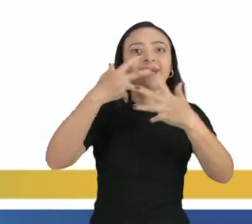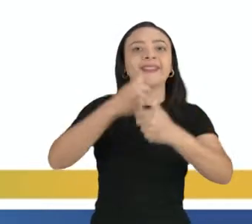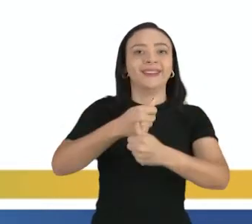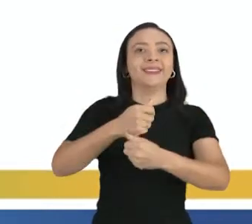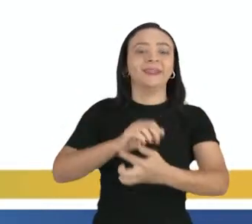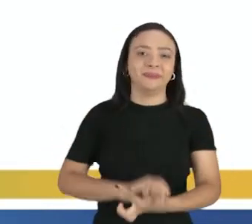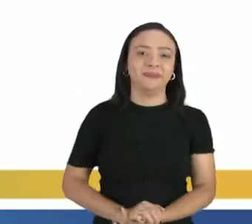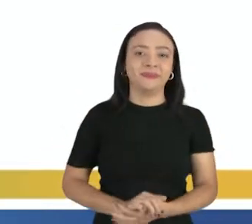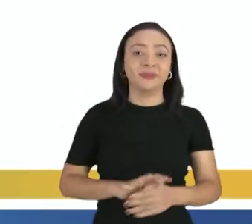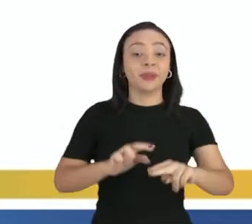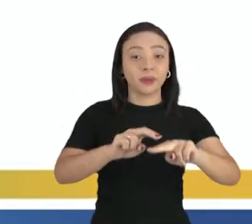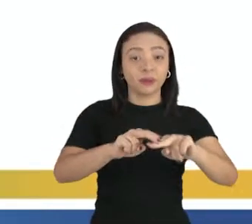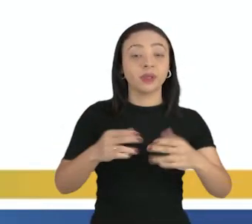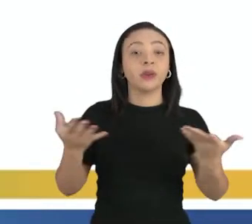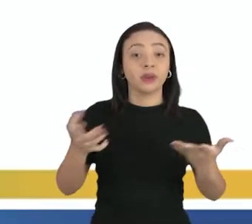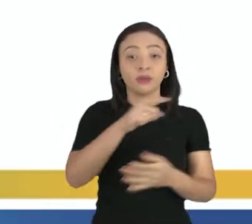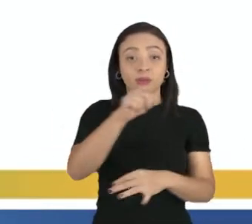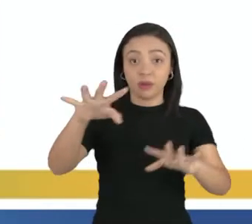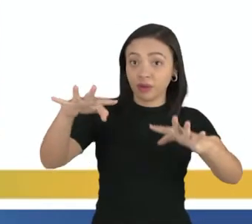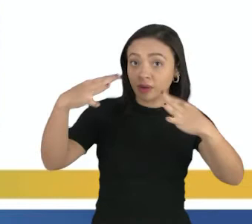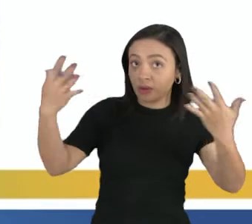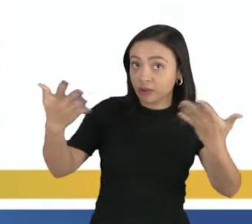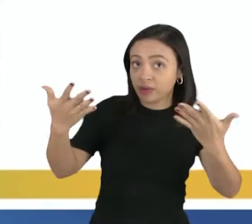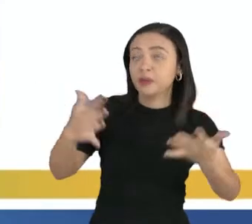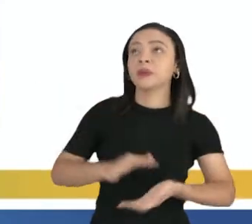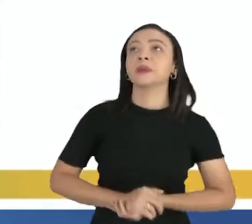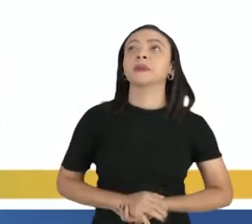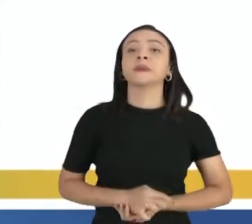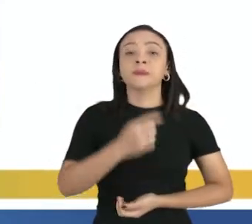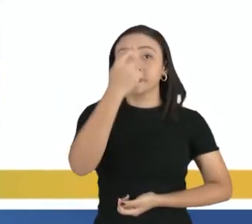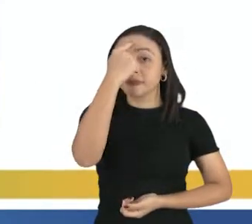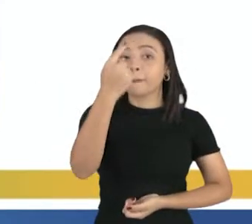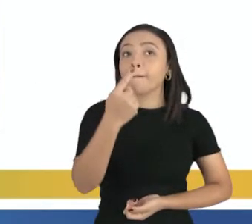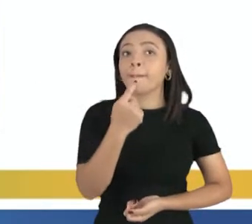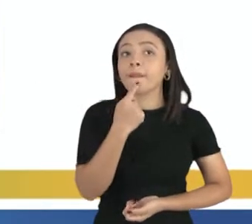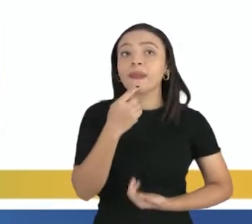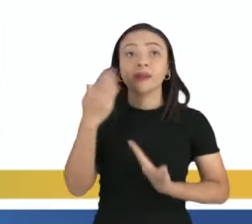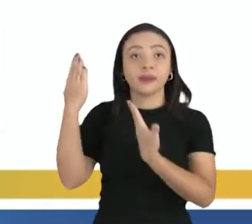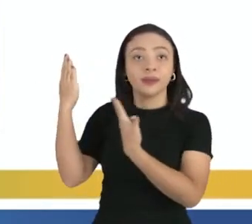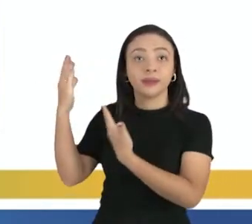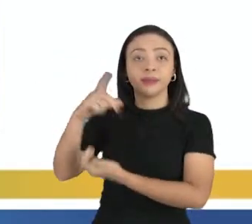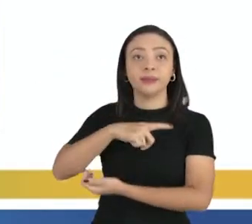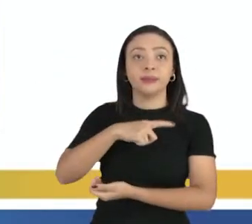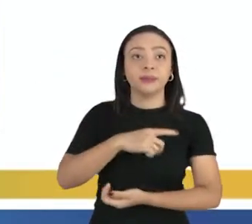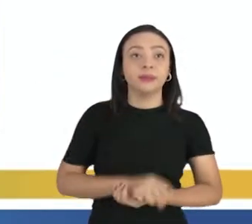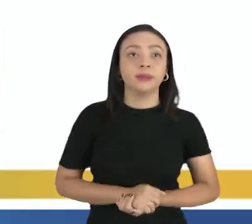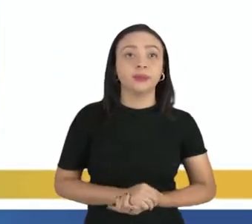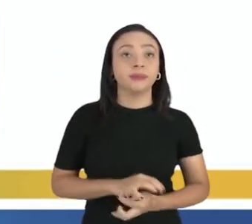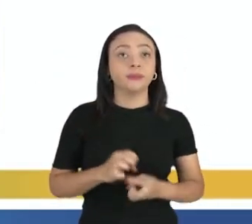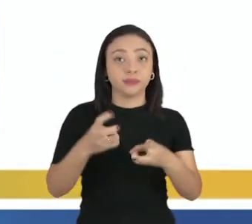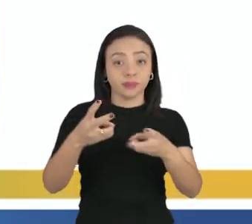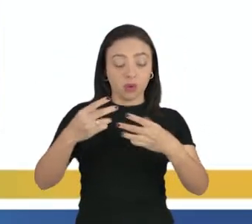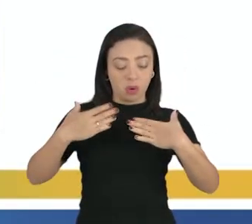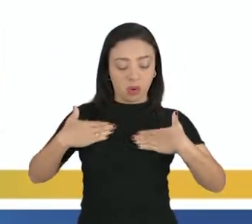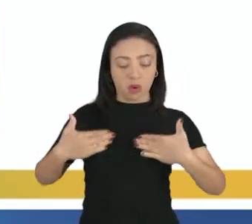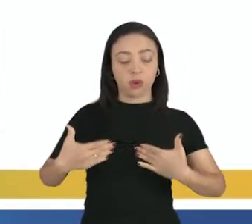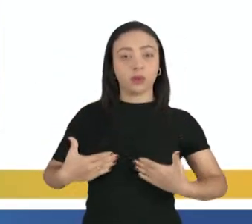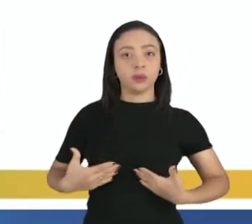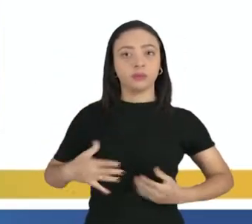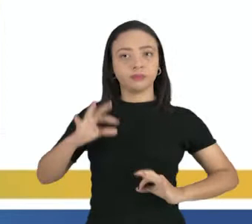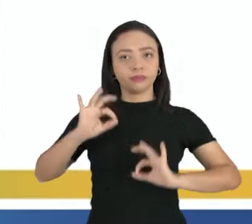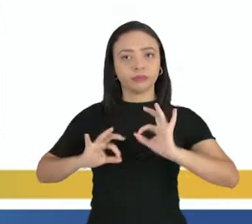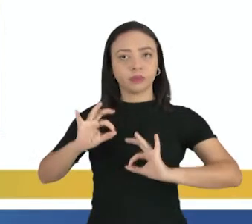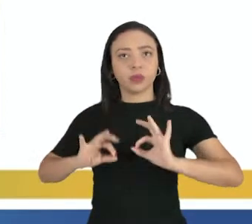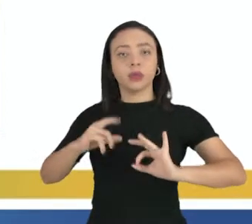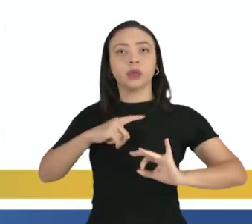Eu quero que vocês acompanhem aqui comigo nestas imagens na tela. Vejam os corpos